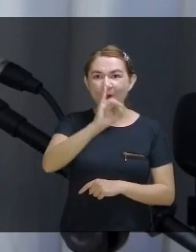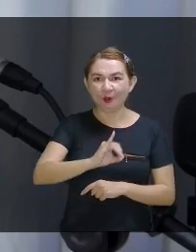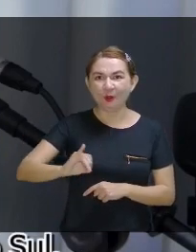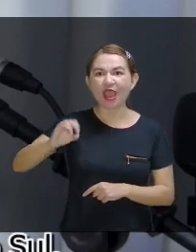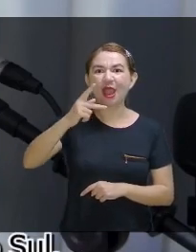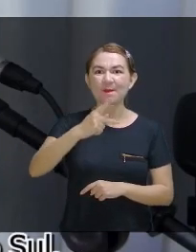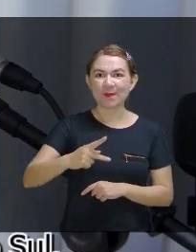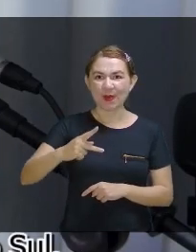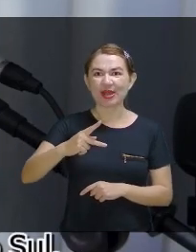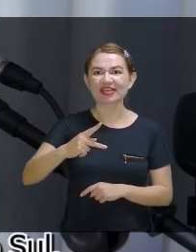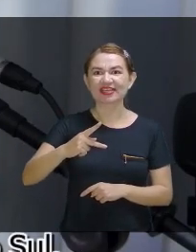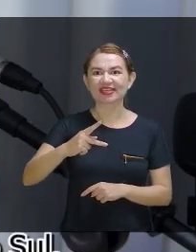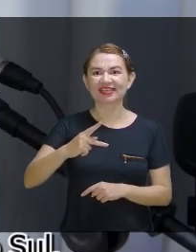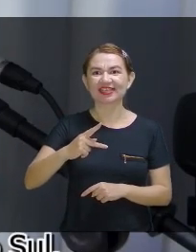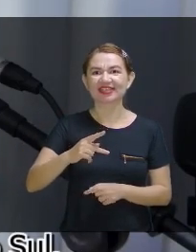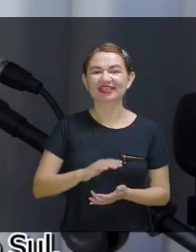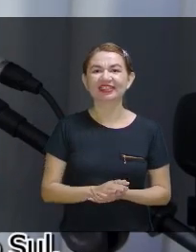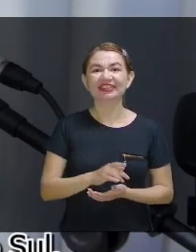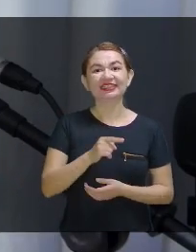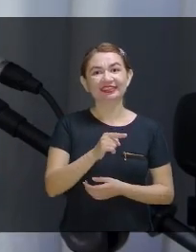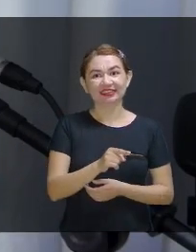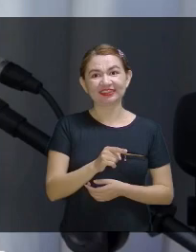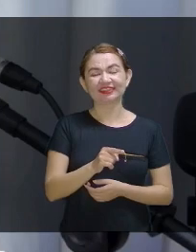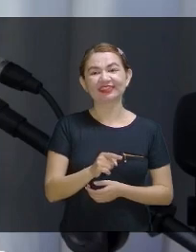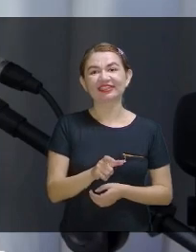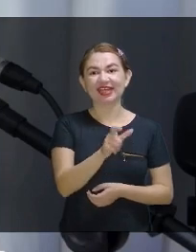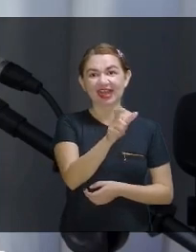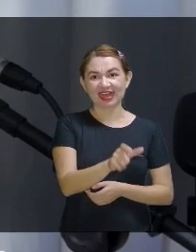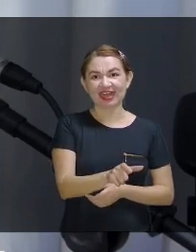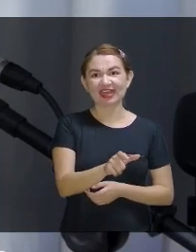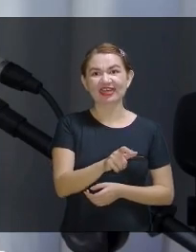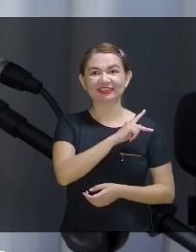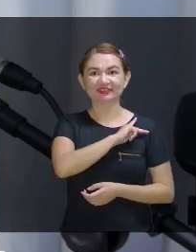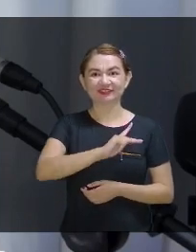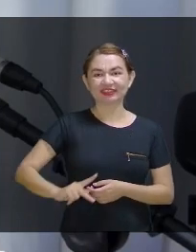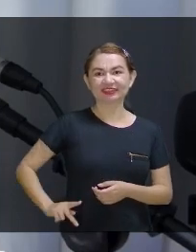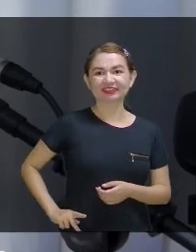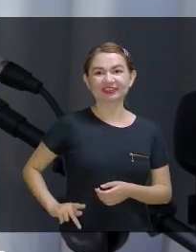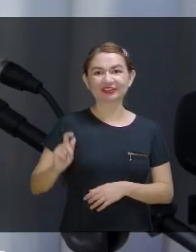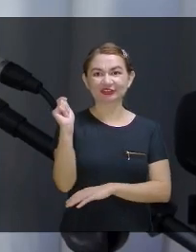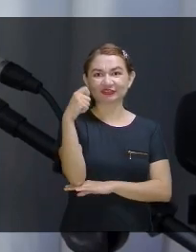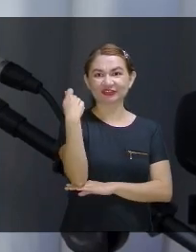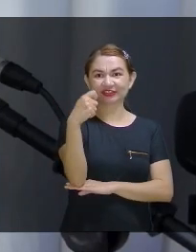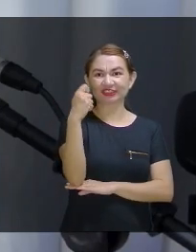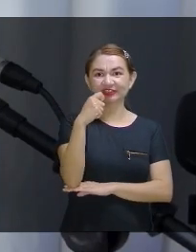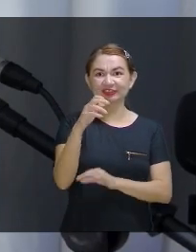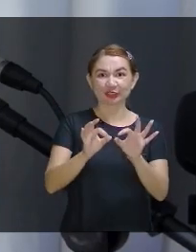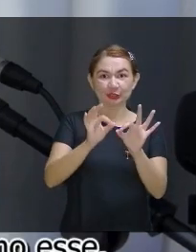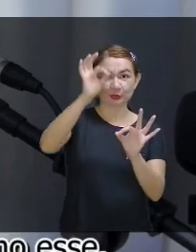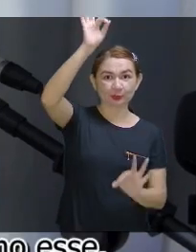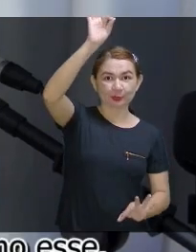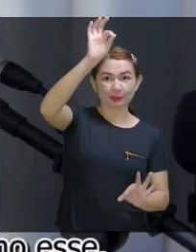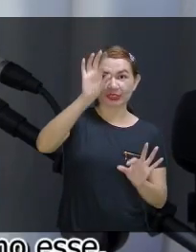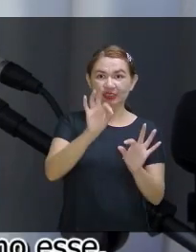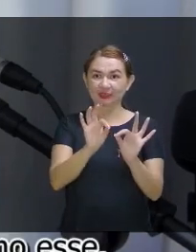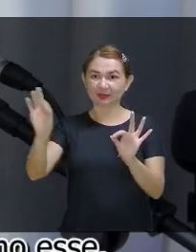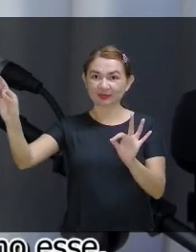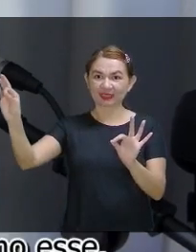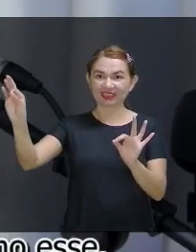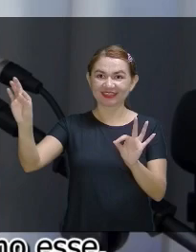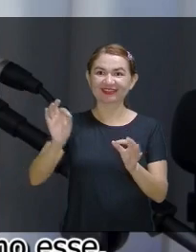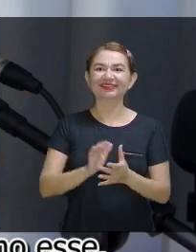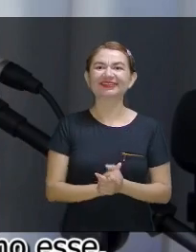lá. E você trouxe a Terezinha, que é do Rio Grande do Sul. Então, estão aqui os pontos extremos do Brasil. E o desafio, Orion, é